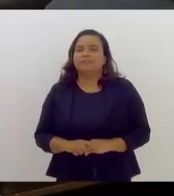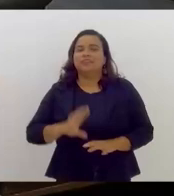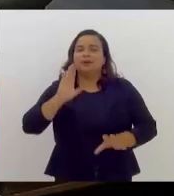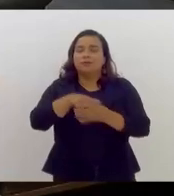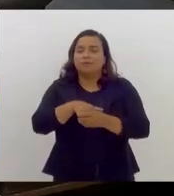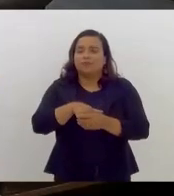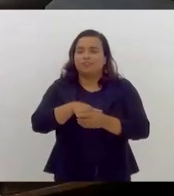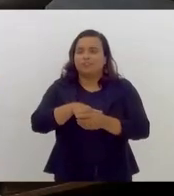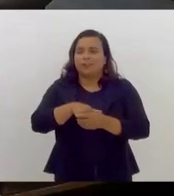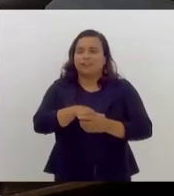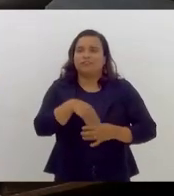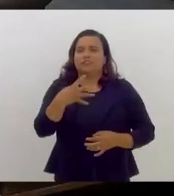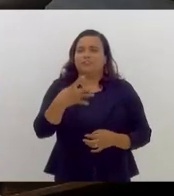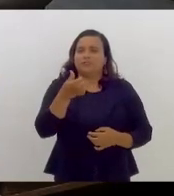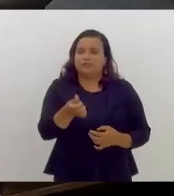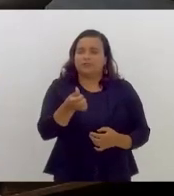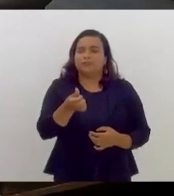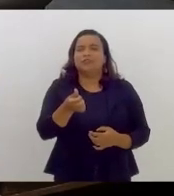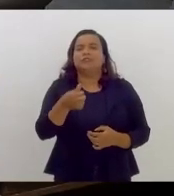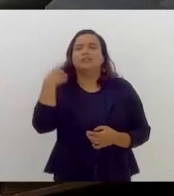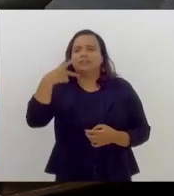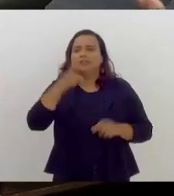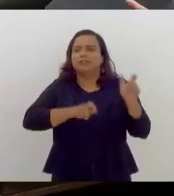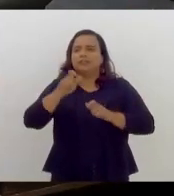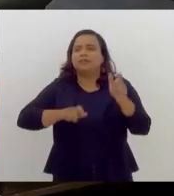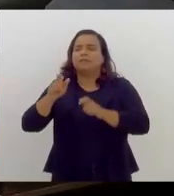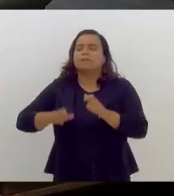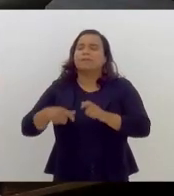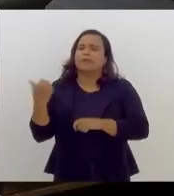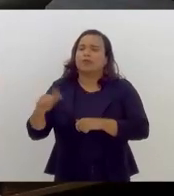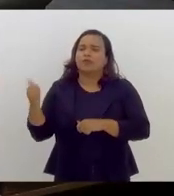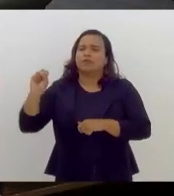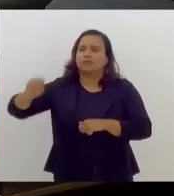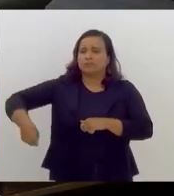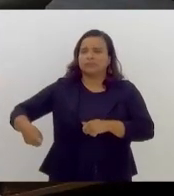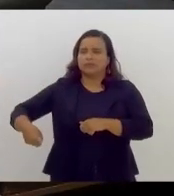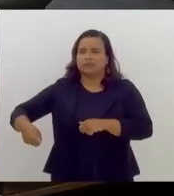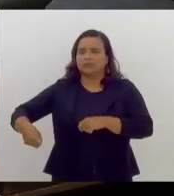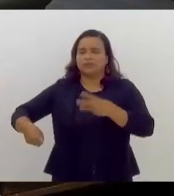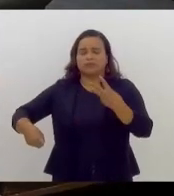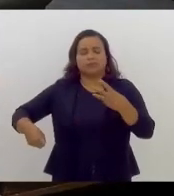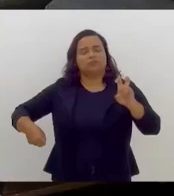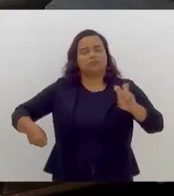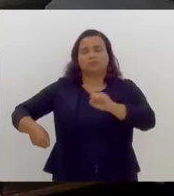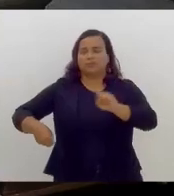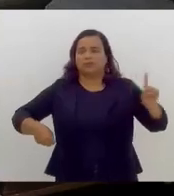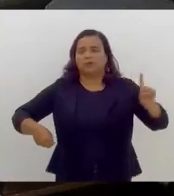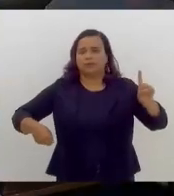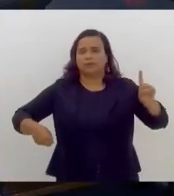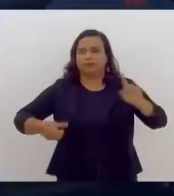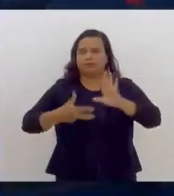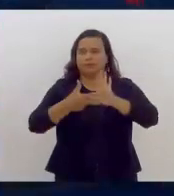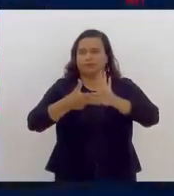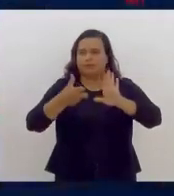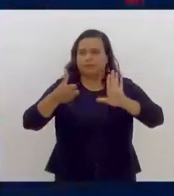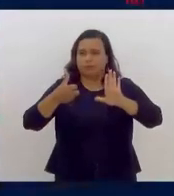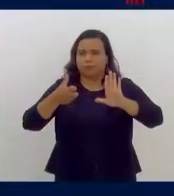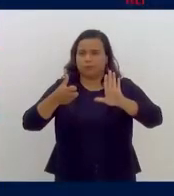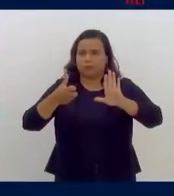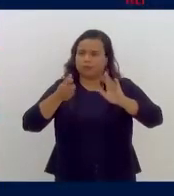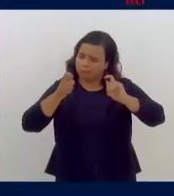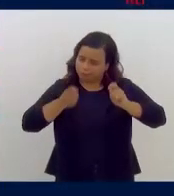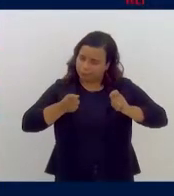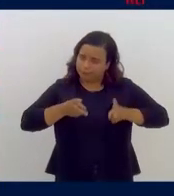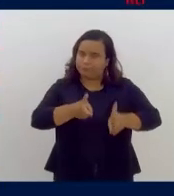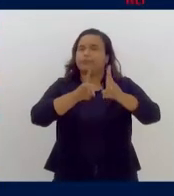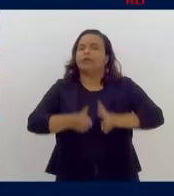Votaram 46 senhores parlamentares, 11 sims, 35 nãos. O veto foi